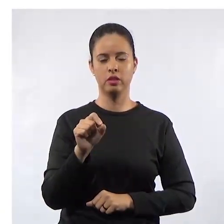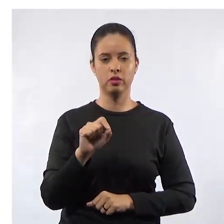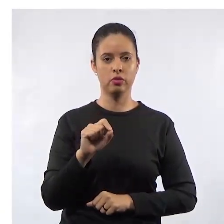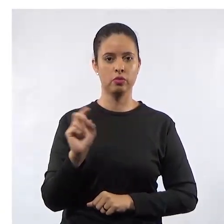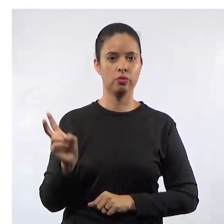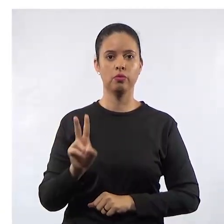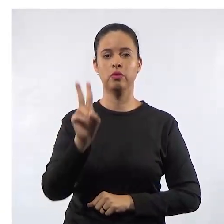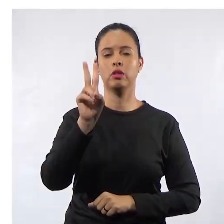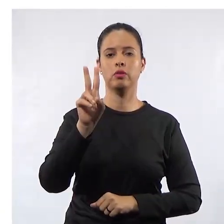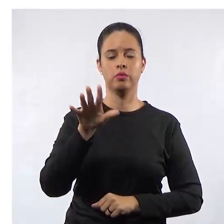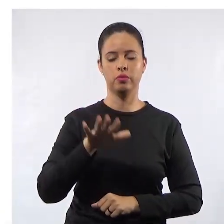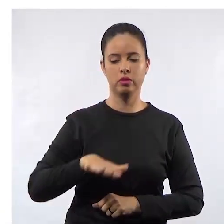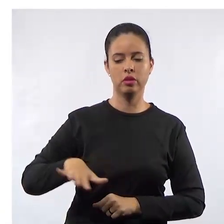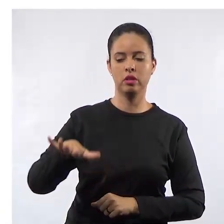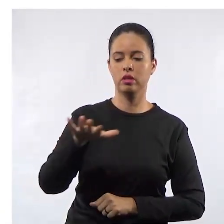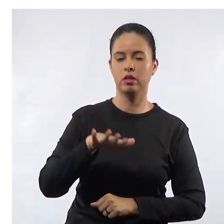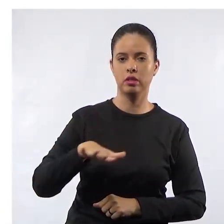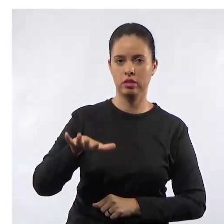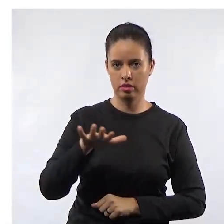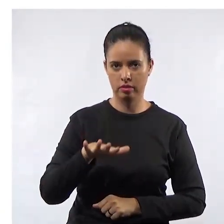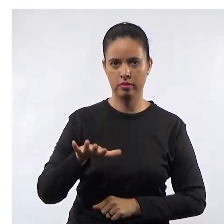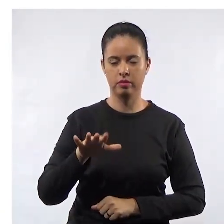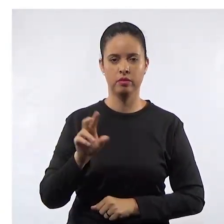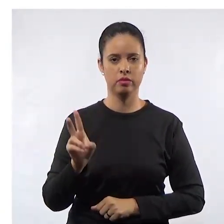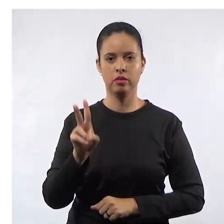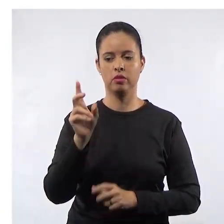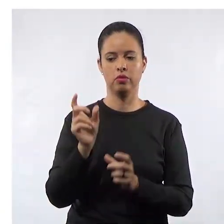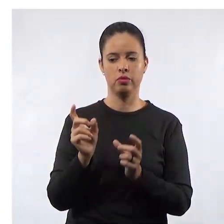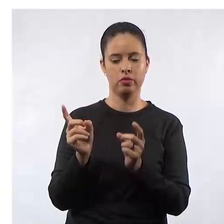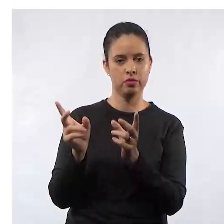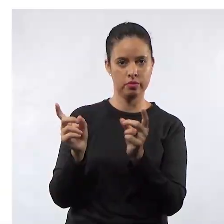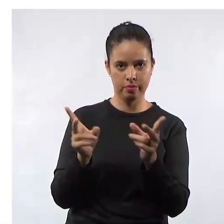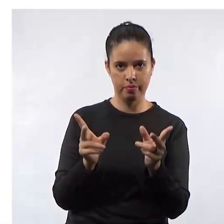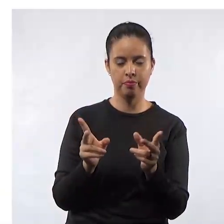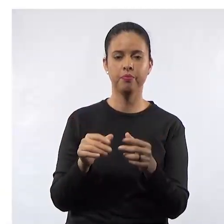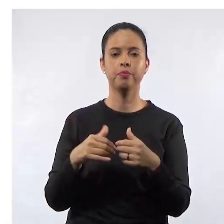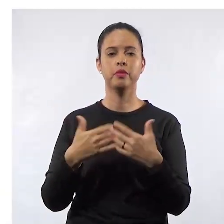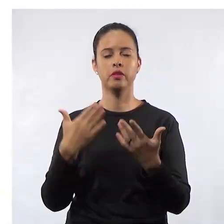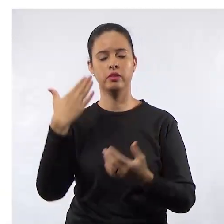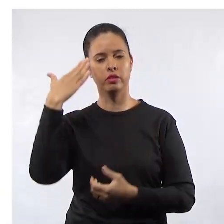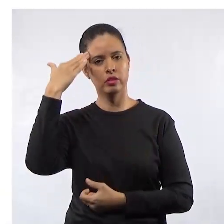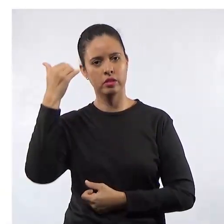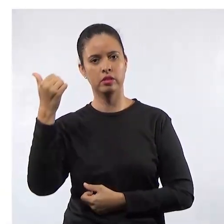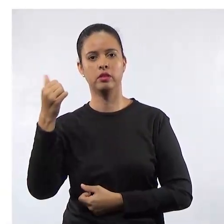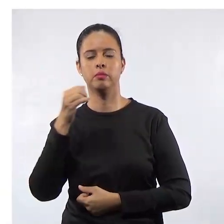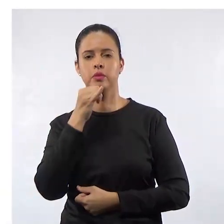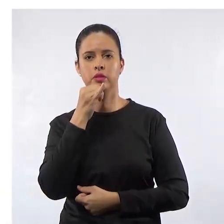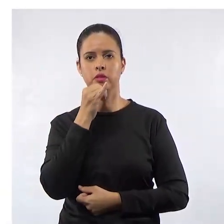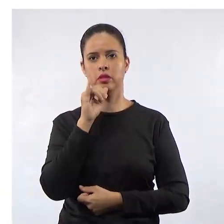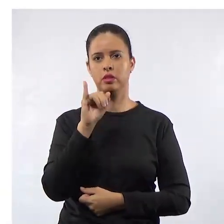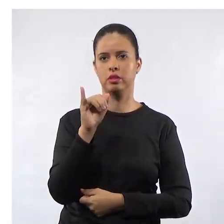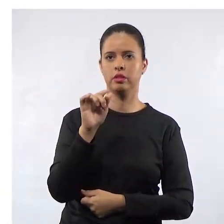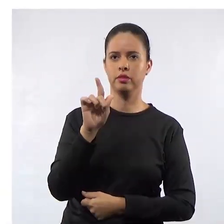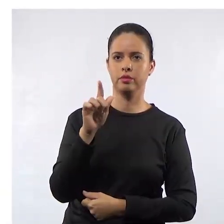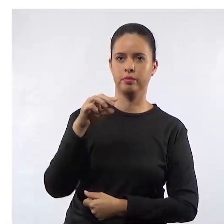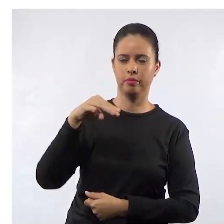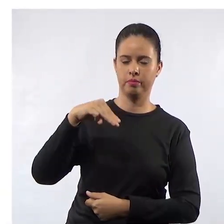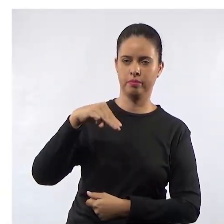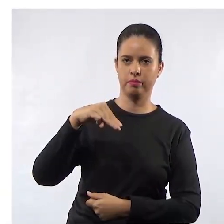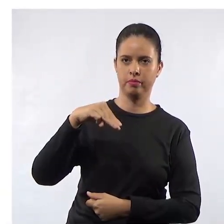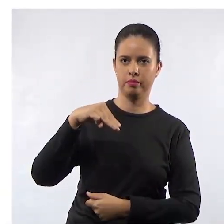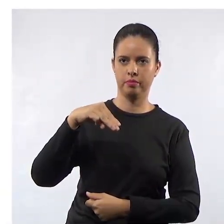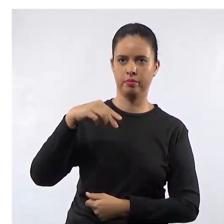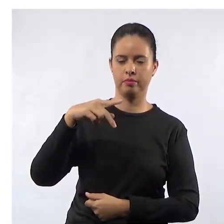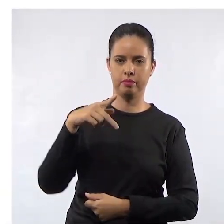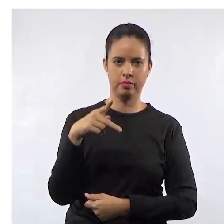questão do preço de mercado, preço de mercado em geral, né? E aí nós sabemos que, por exemplo, aqui